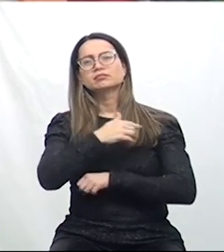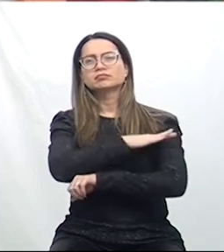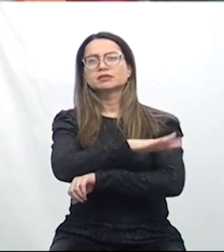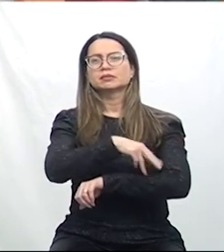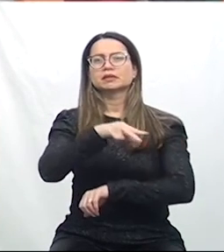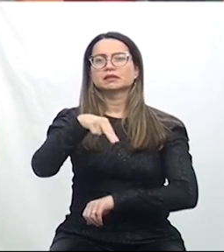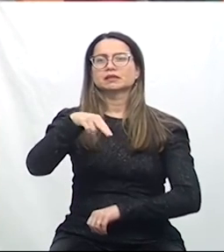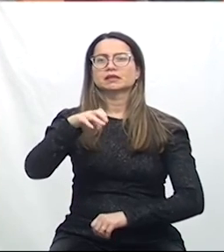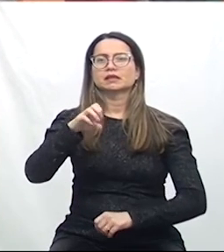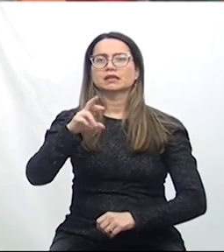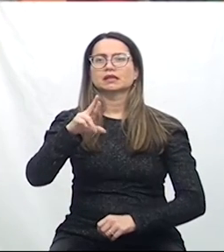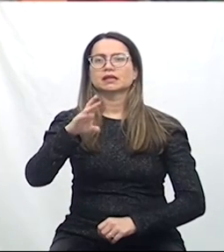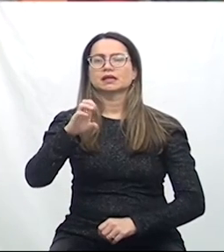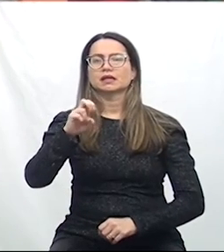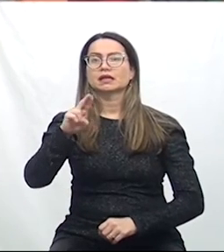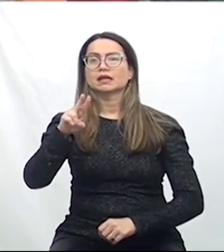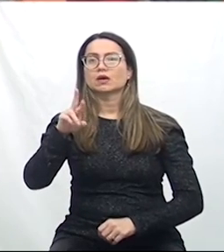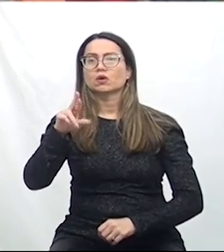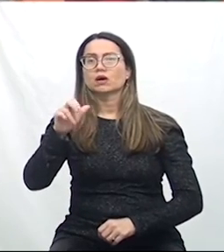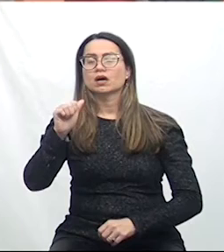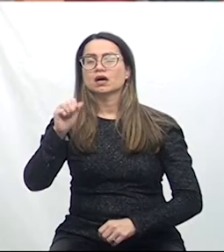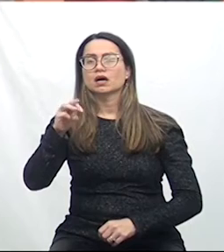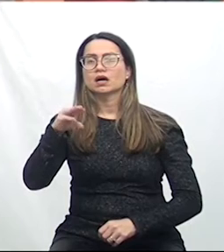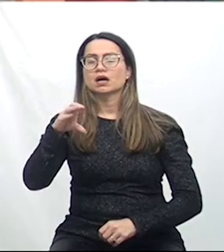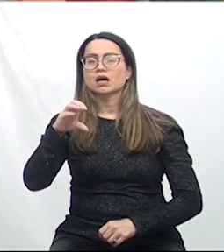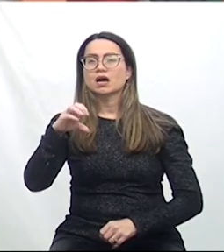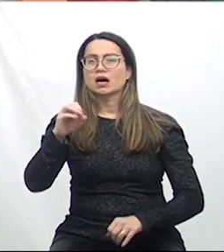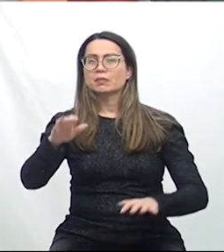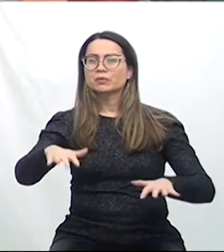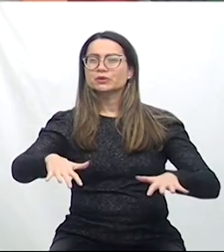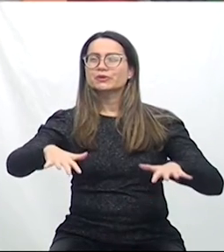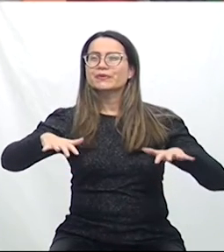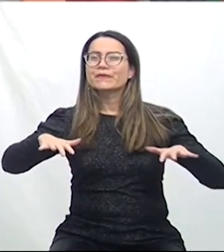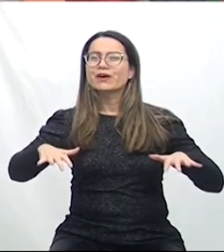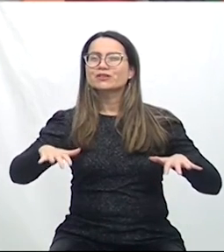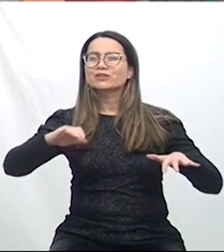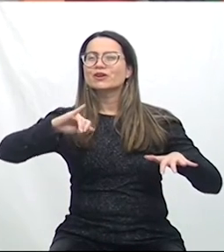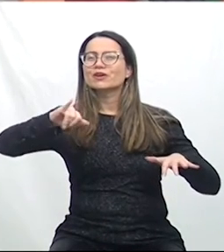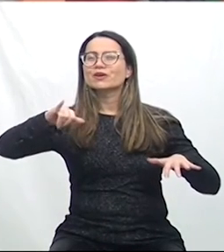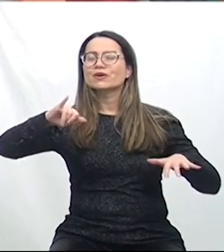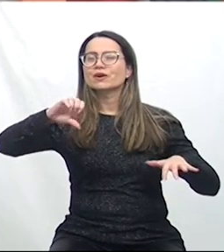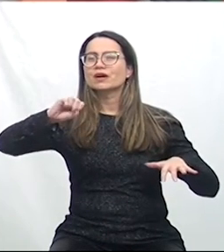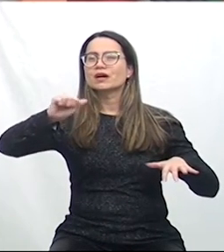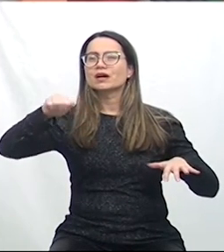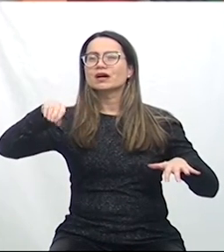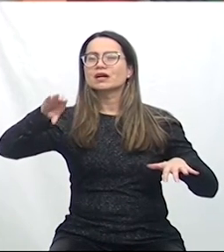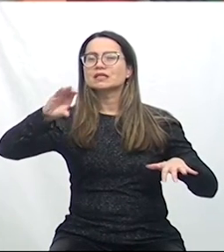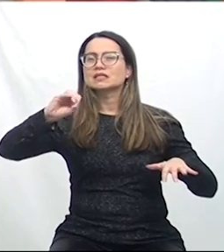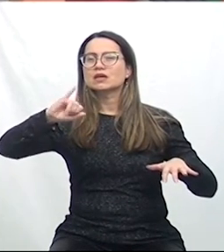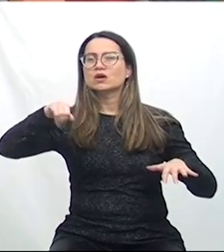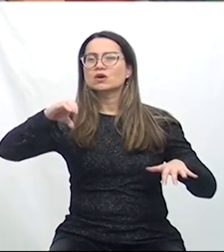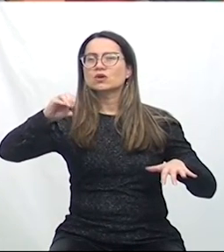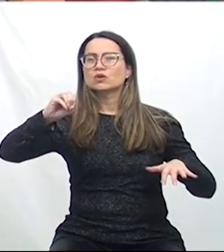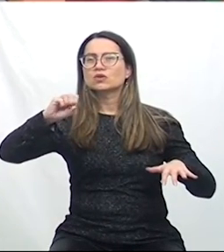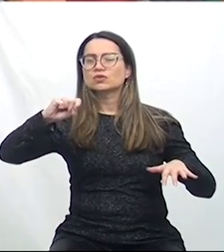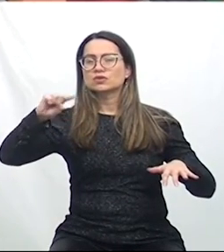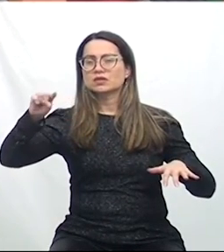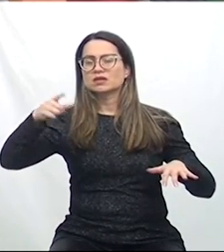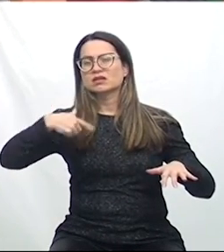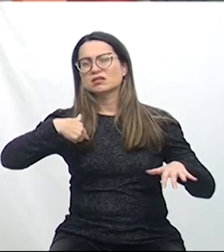do auditório São José. E na época o irmão Wander Oliveira era vereador, principiante de pequeno